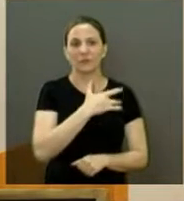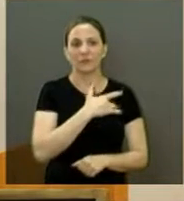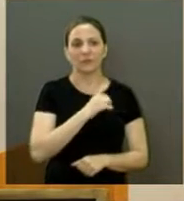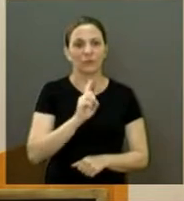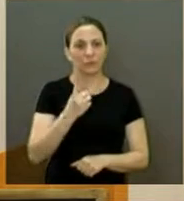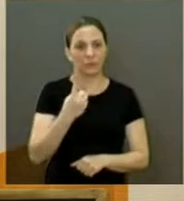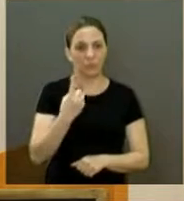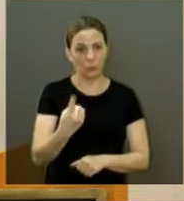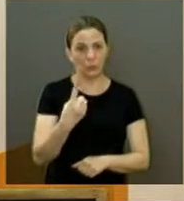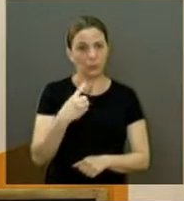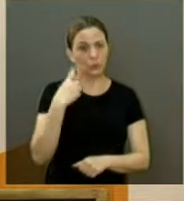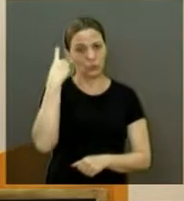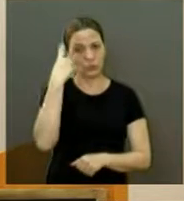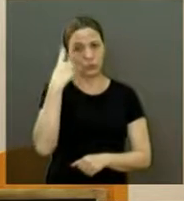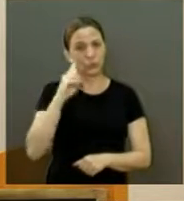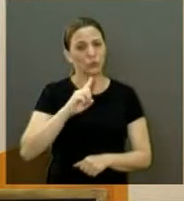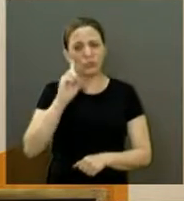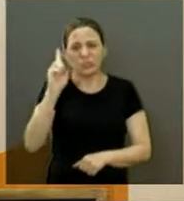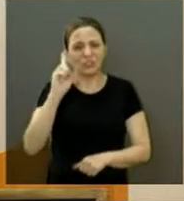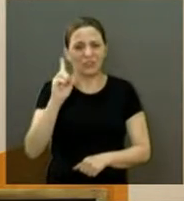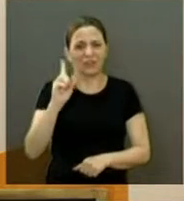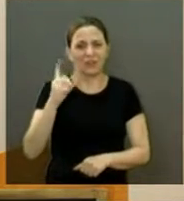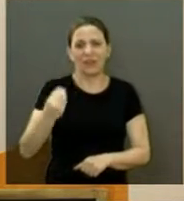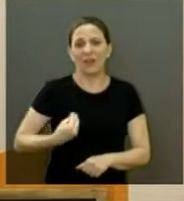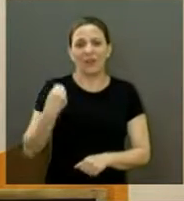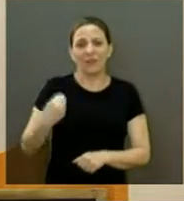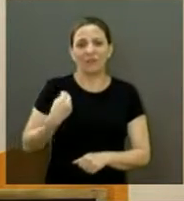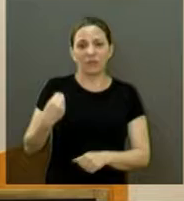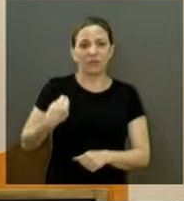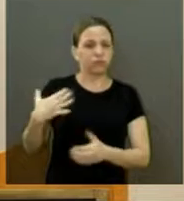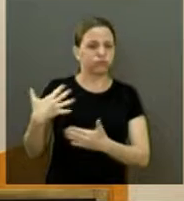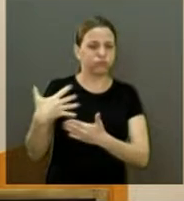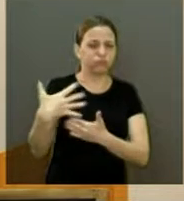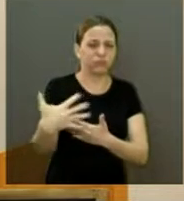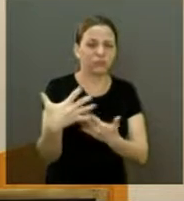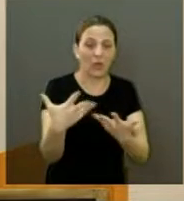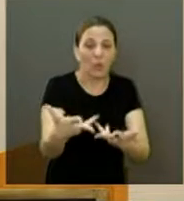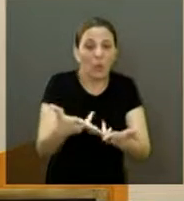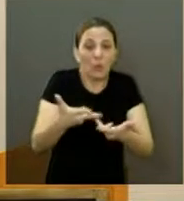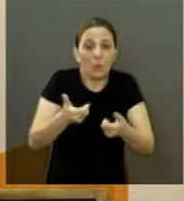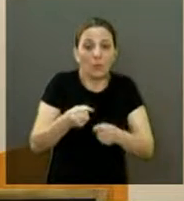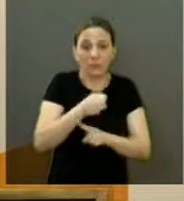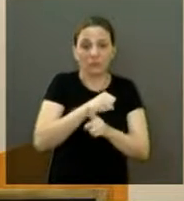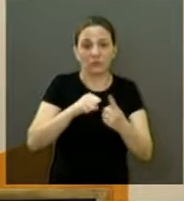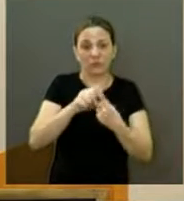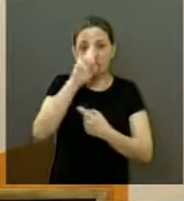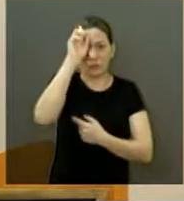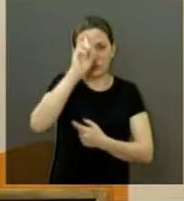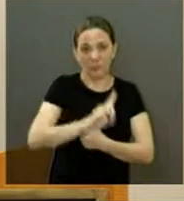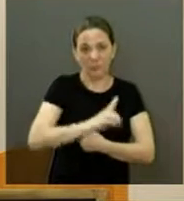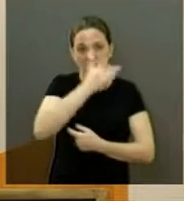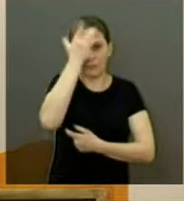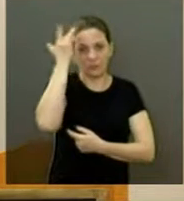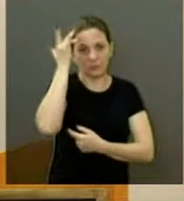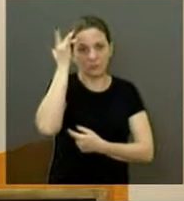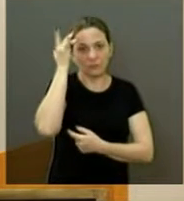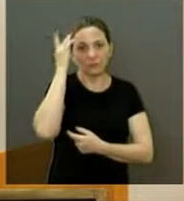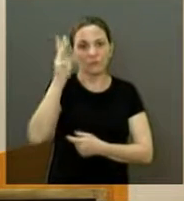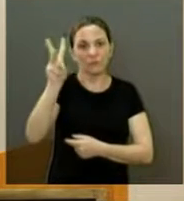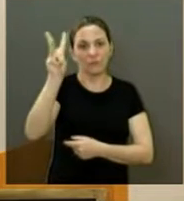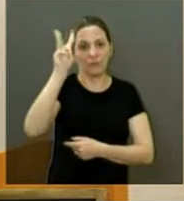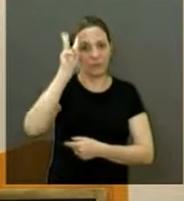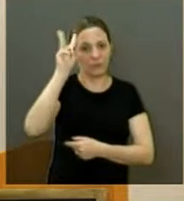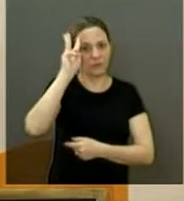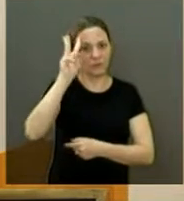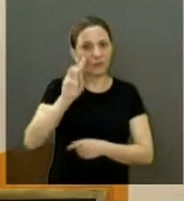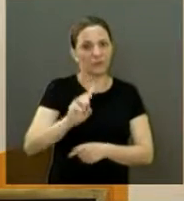o resto da vida tem que cuidar né acolhimento que a sociedade tem que fazer direito das pessoas na terça feira dia